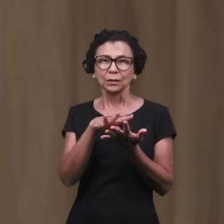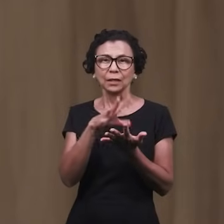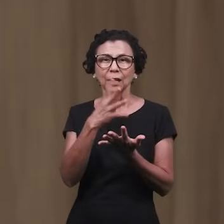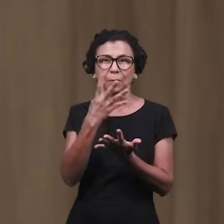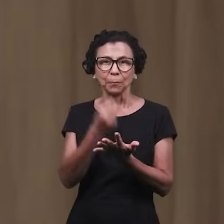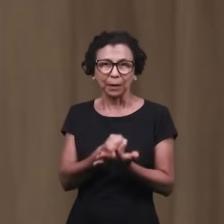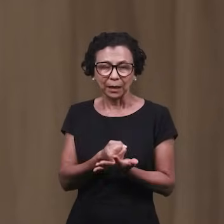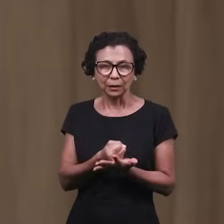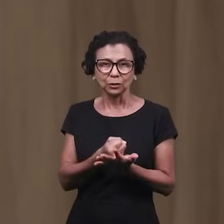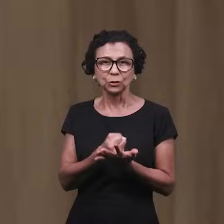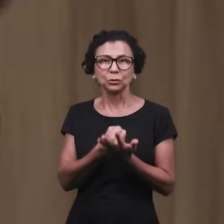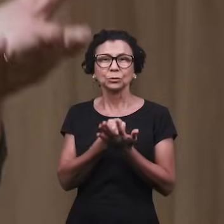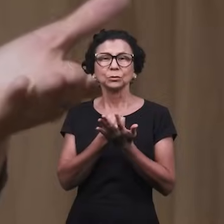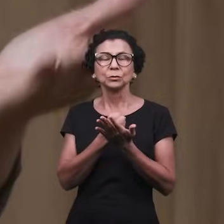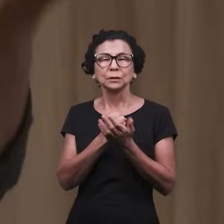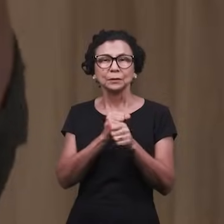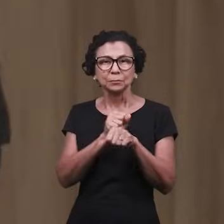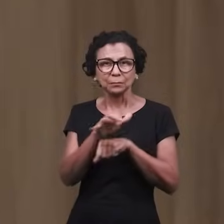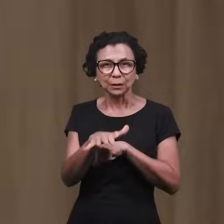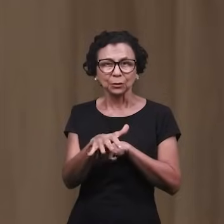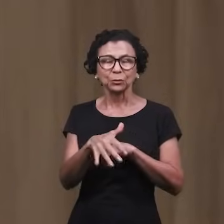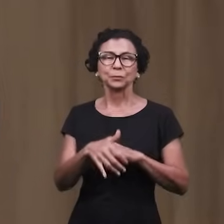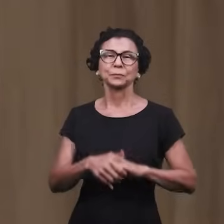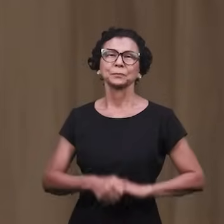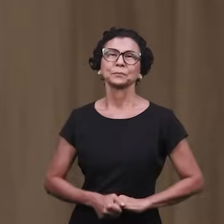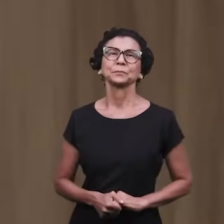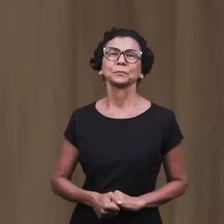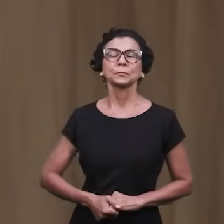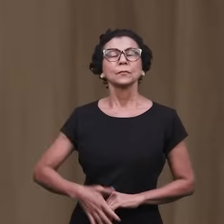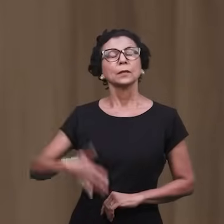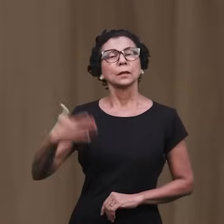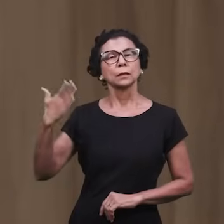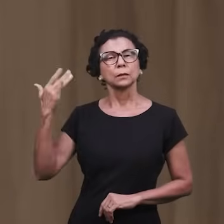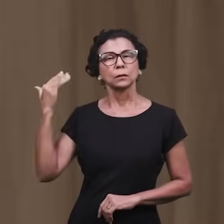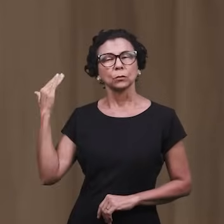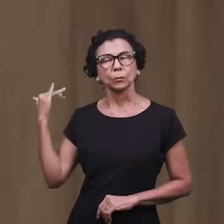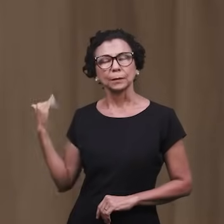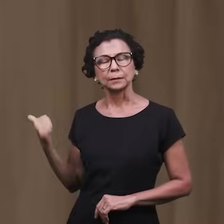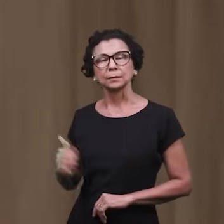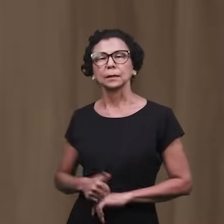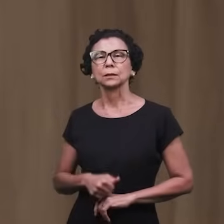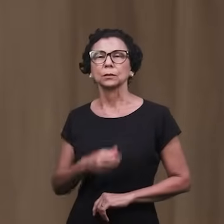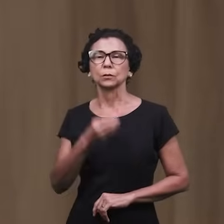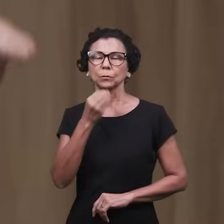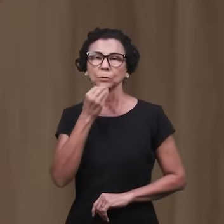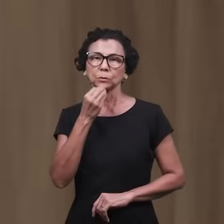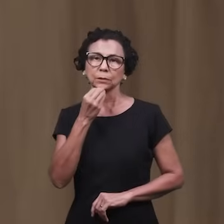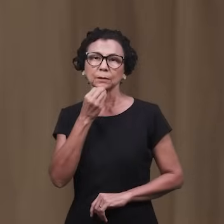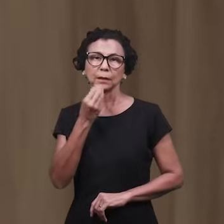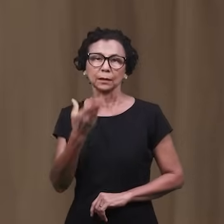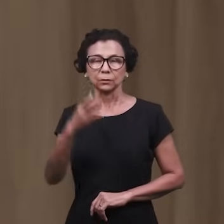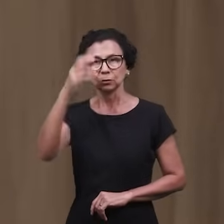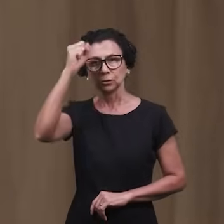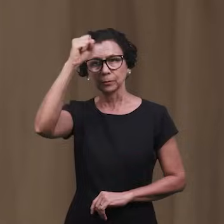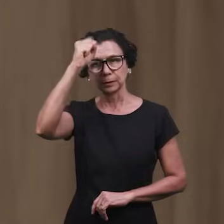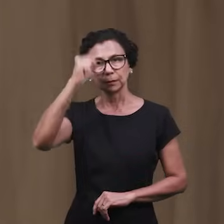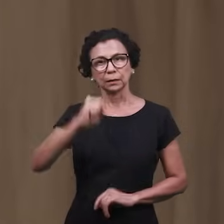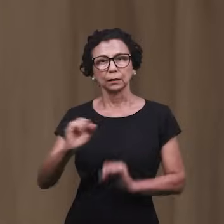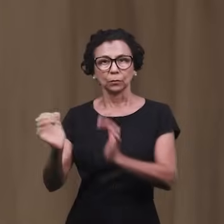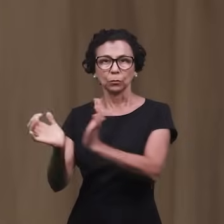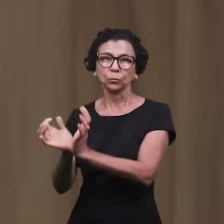a gente ajuda os irmãos, né? Assim como um dia lá atrás eu tive a oportunidade de fazer aula de violino na igreja, dar aqueles primeiros passos